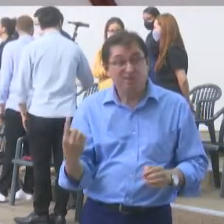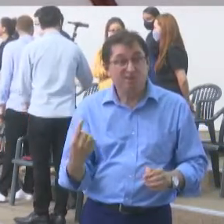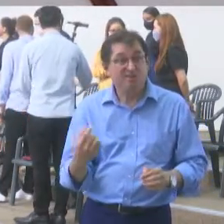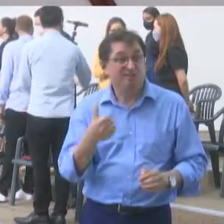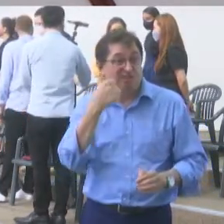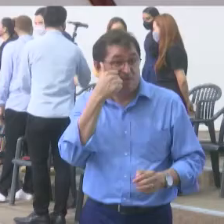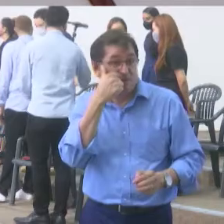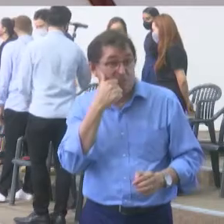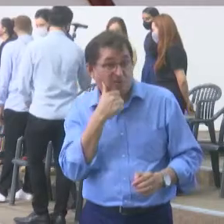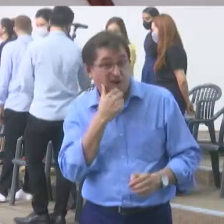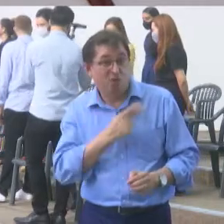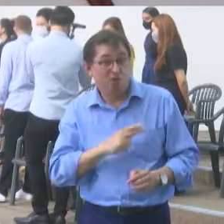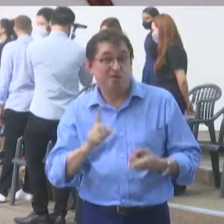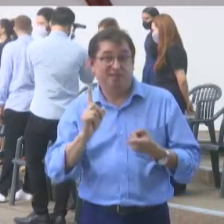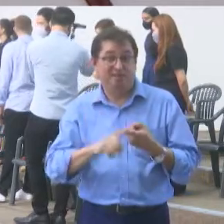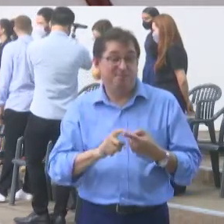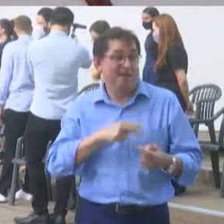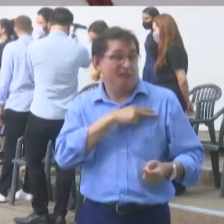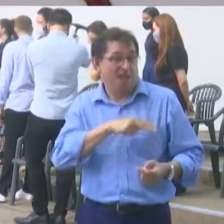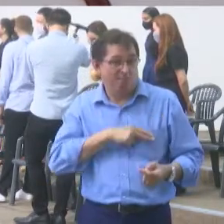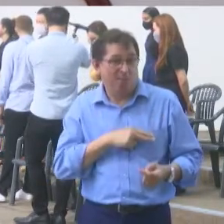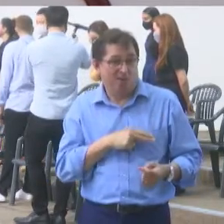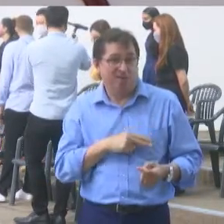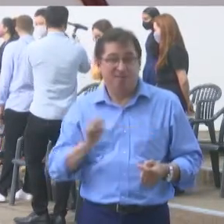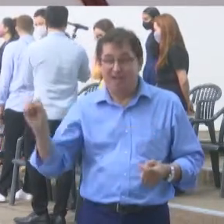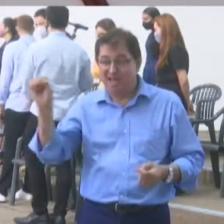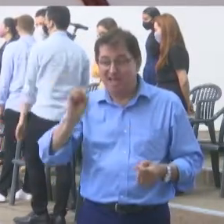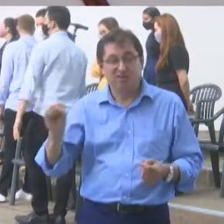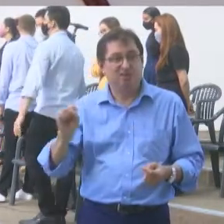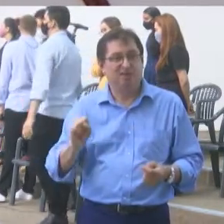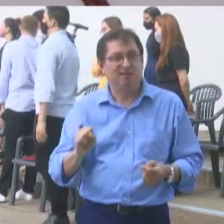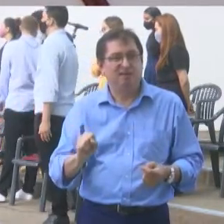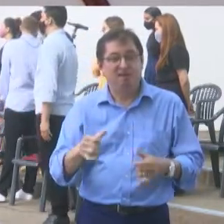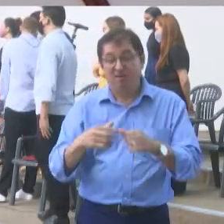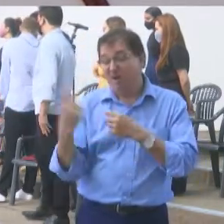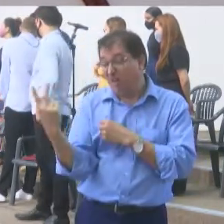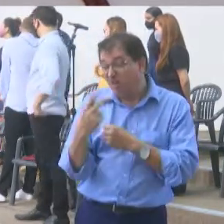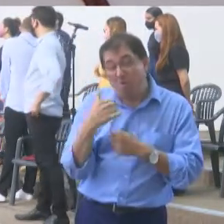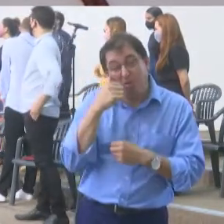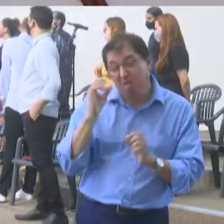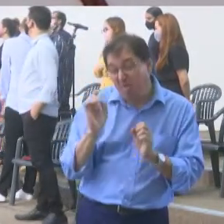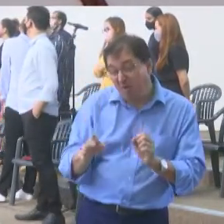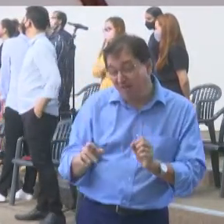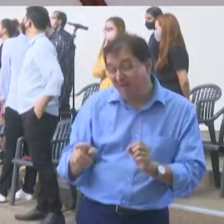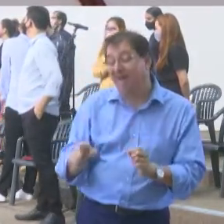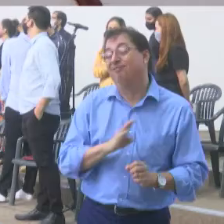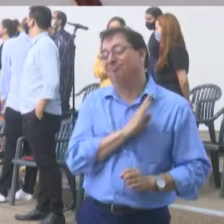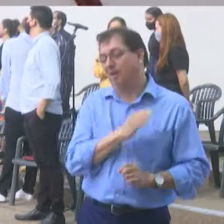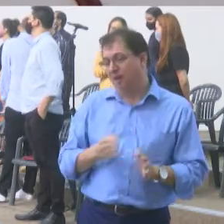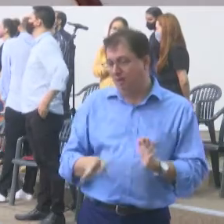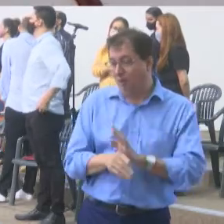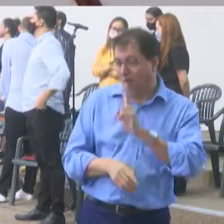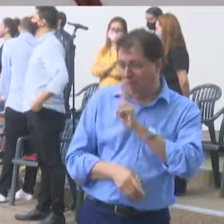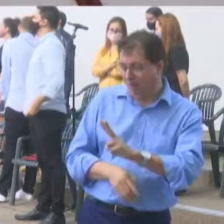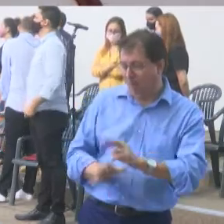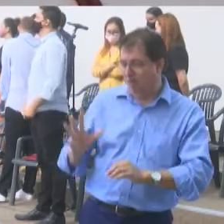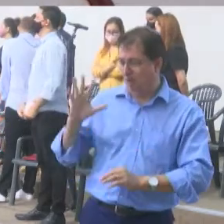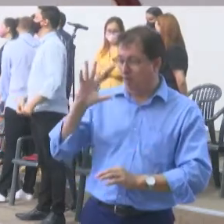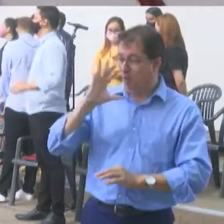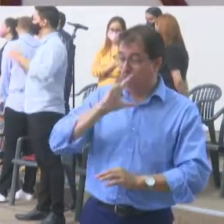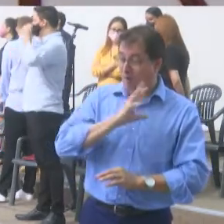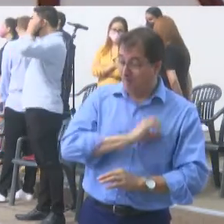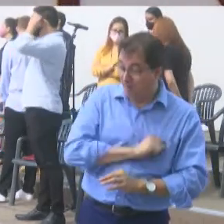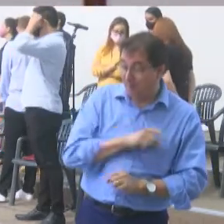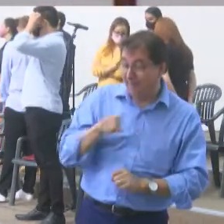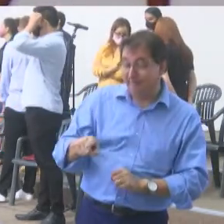história, o sumano. Ele tinha o direito, ele tinha os recursos, mas ele não tinha a decisão. Ele não quis fazer aquilo, ele não